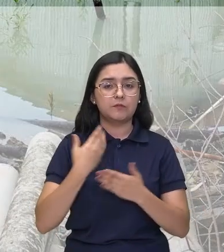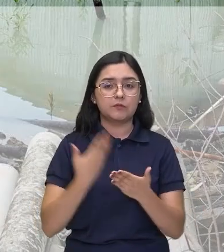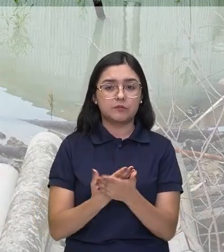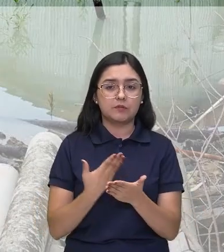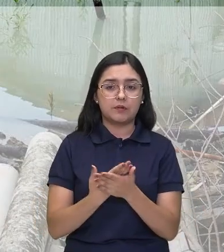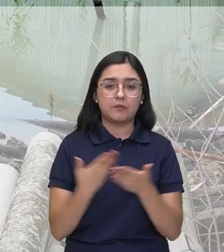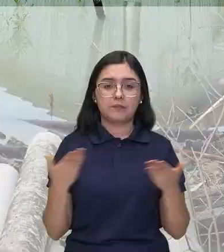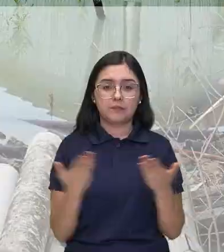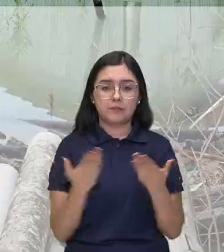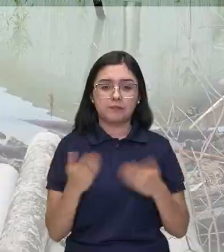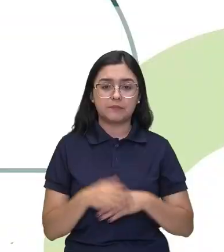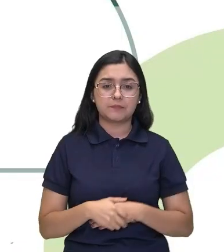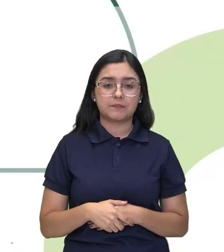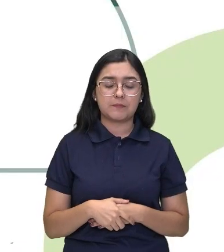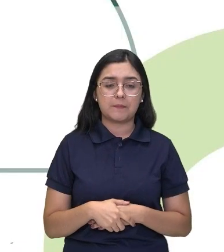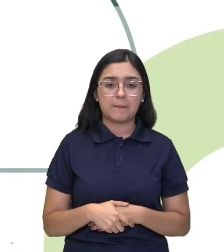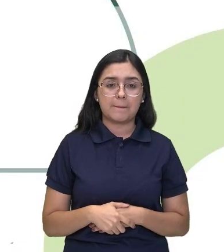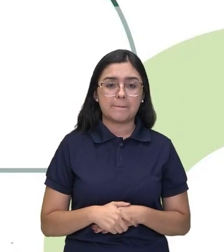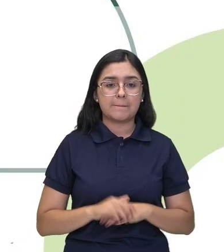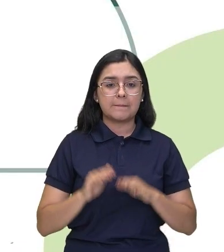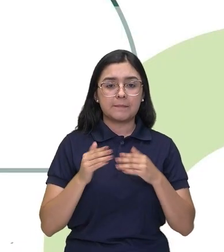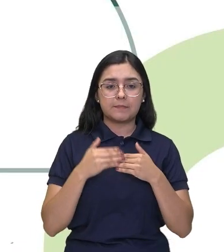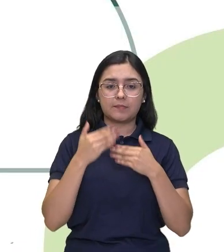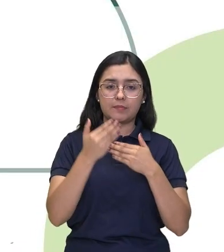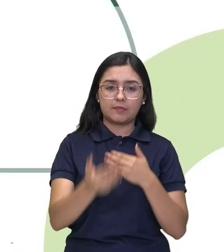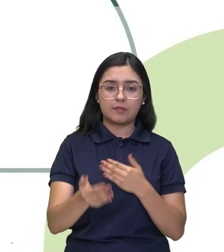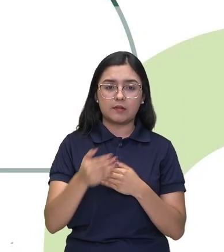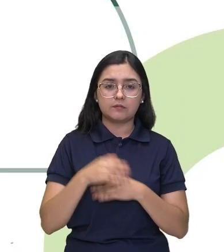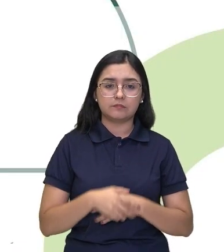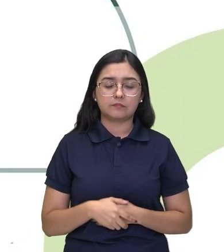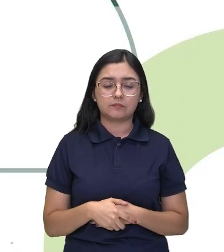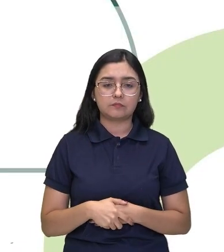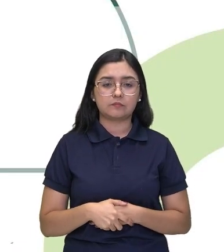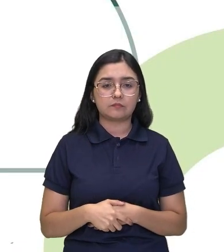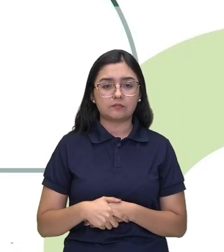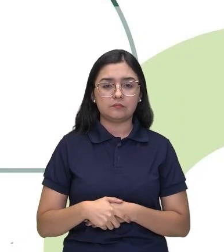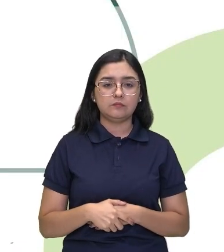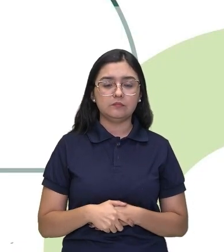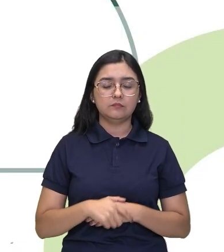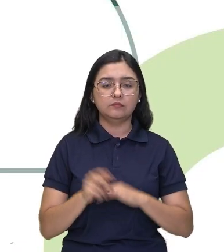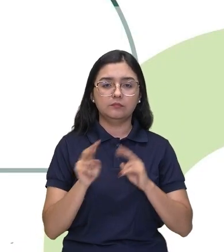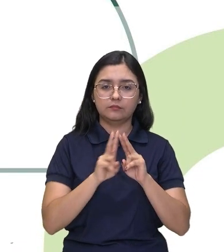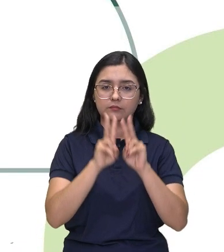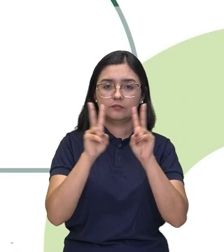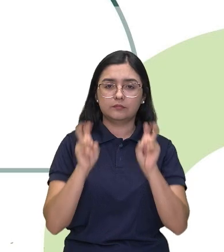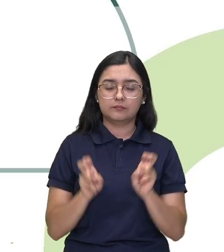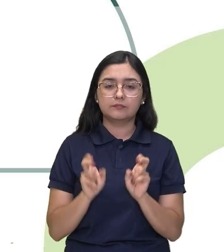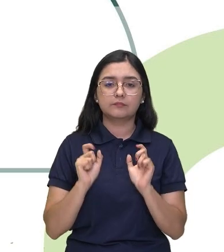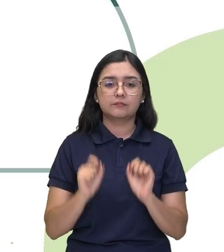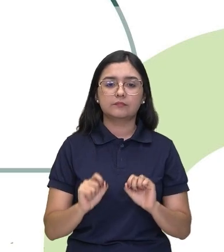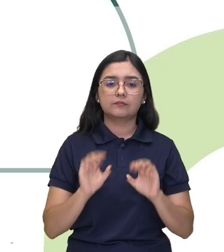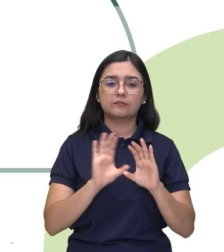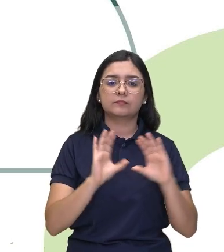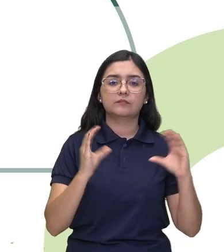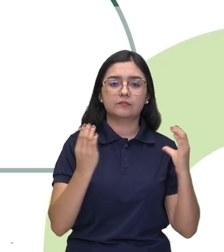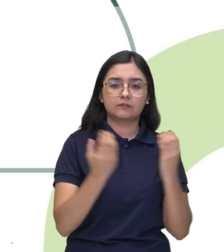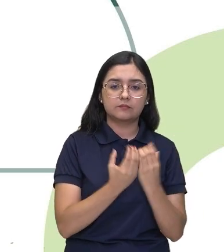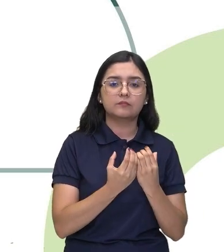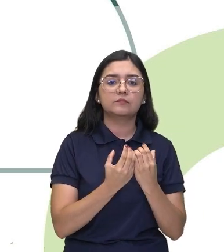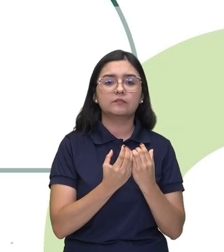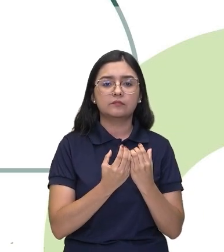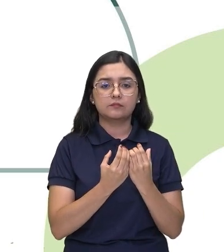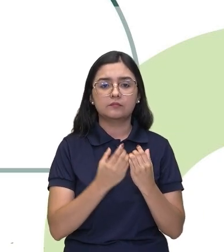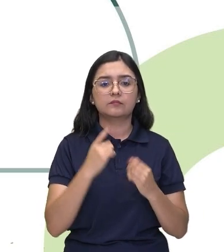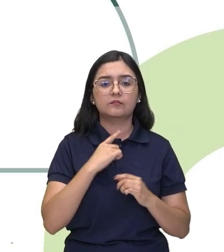dessa aula. Então, continuando aqui ó, no nosso tema, essas comunidades são compostas